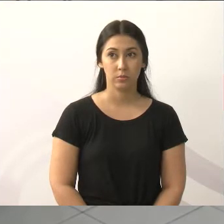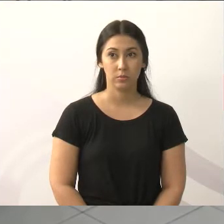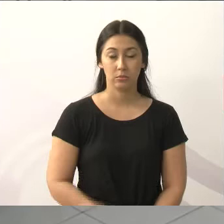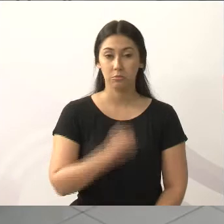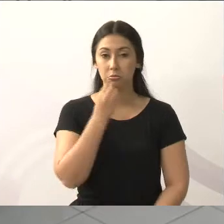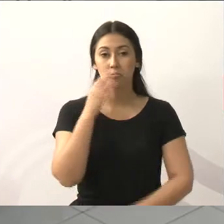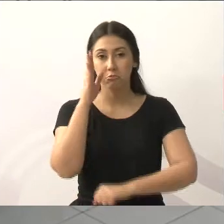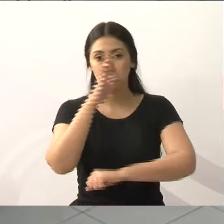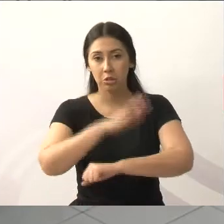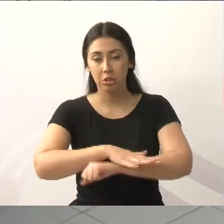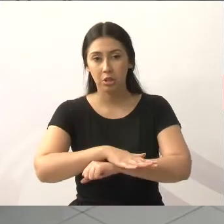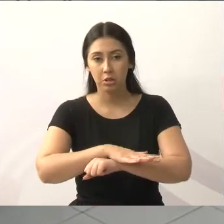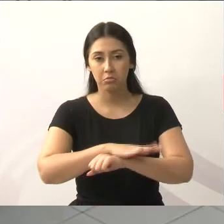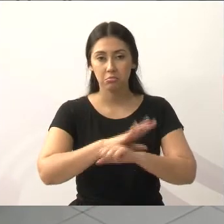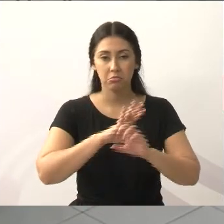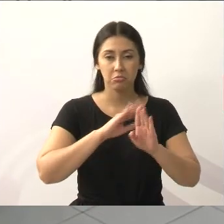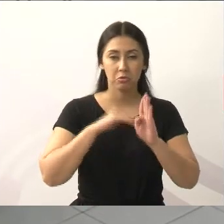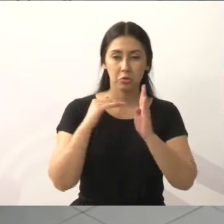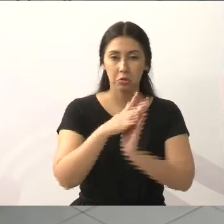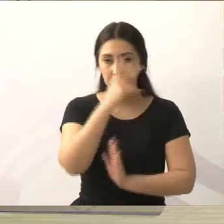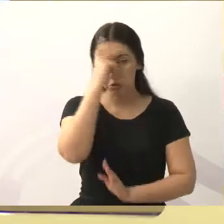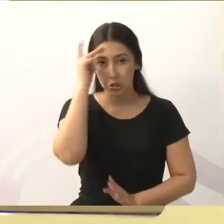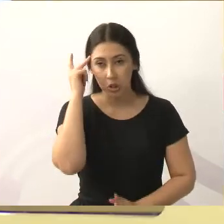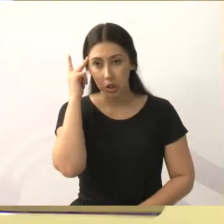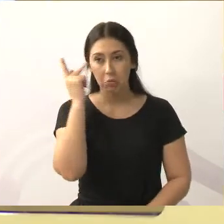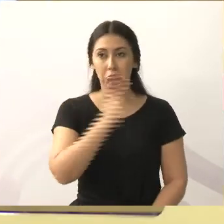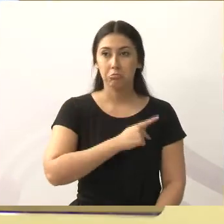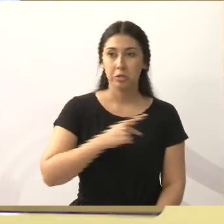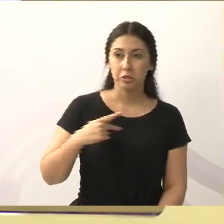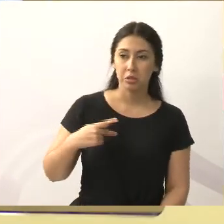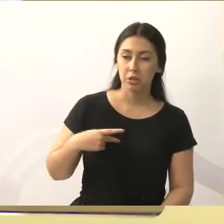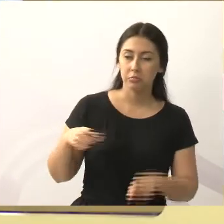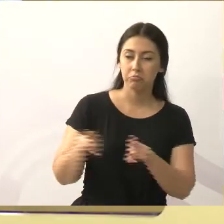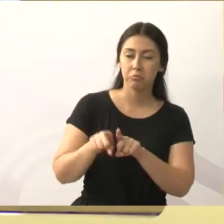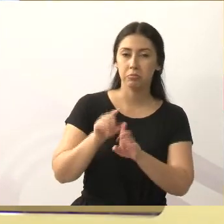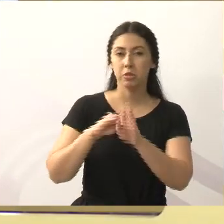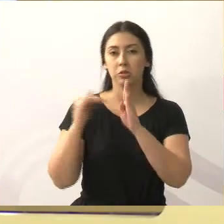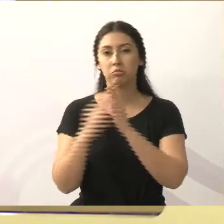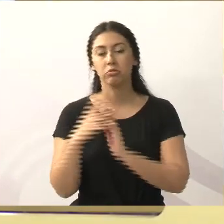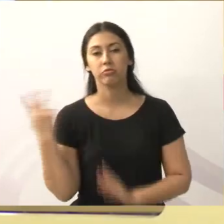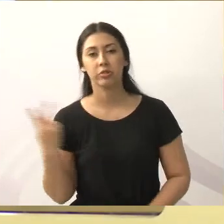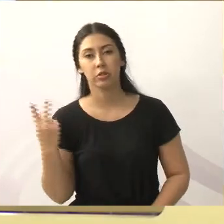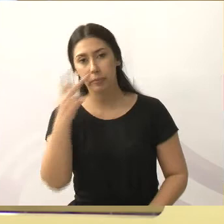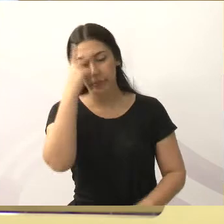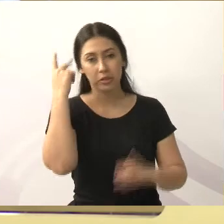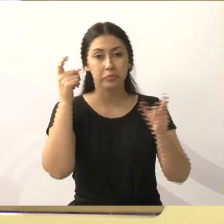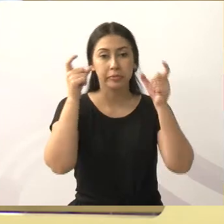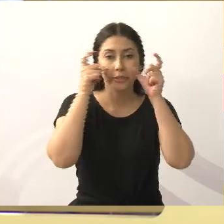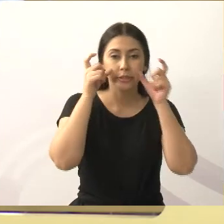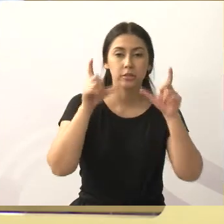Boa tarde a todos, senhor presidente, os nobres vereadores, aquele que nos assiste.